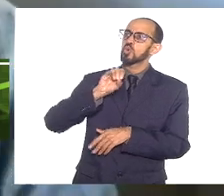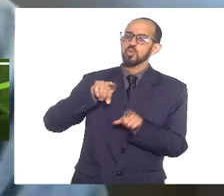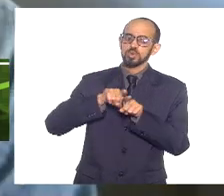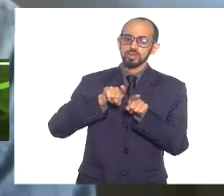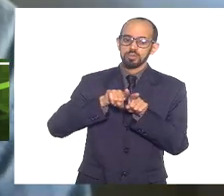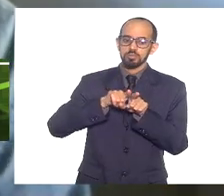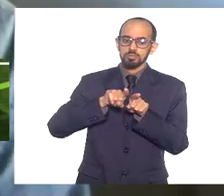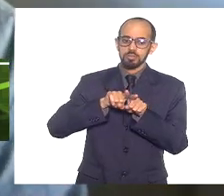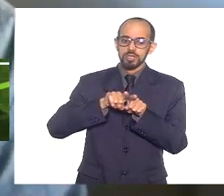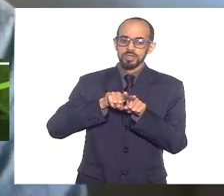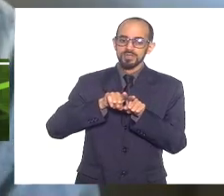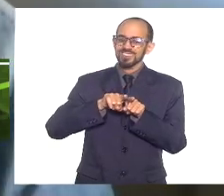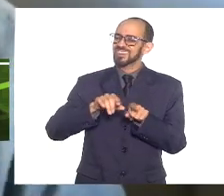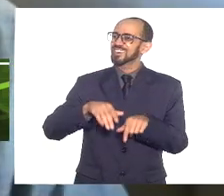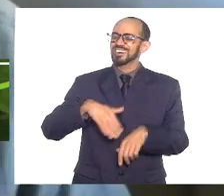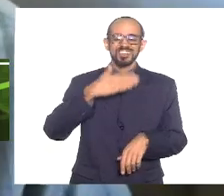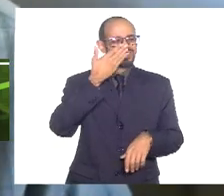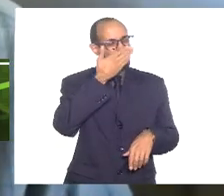vi o nome dele, Marcelo.